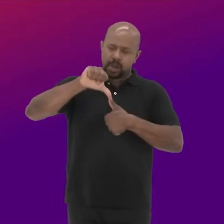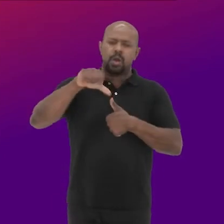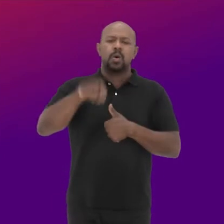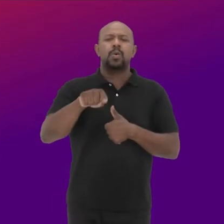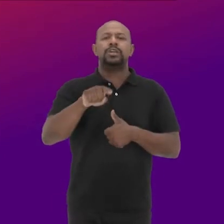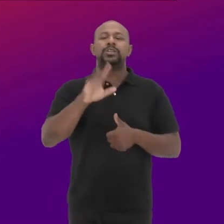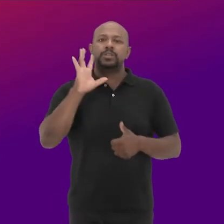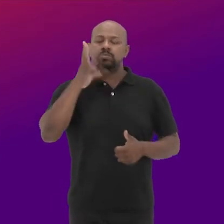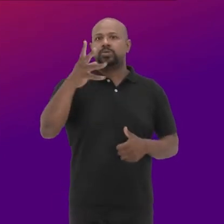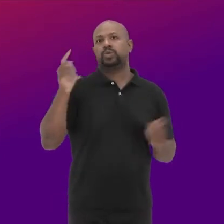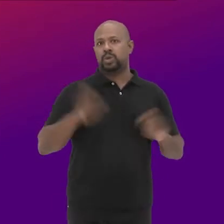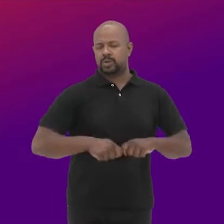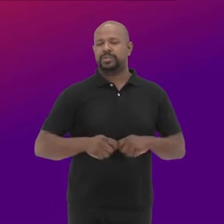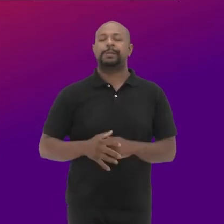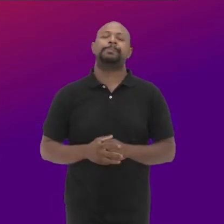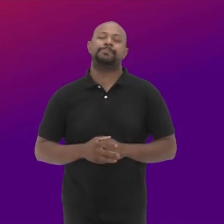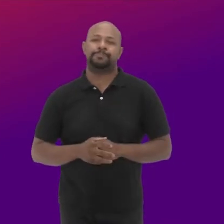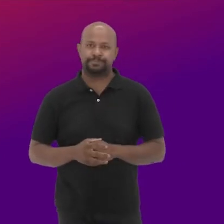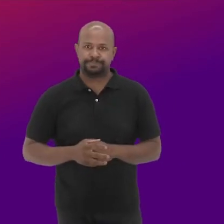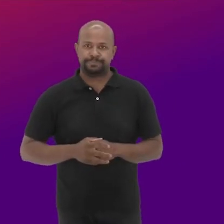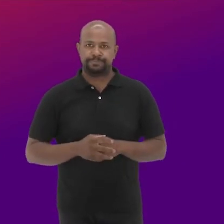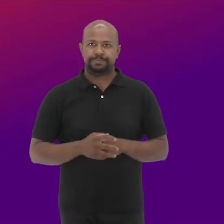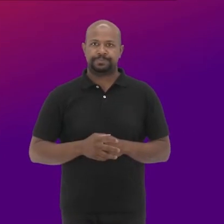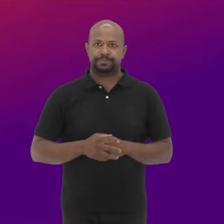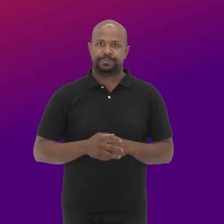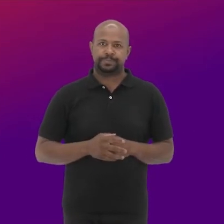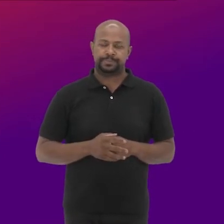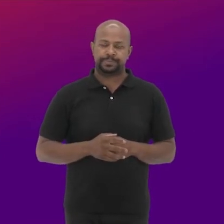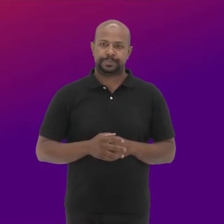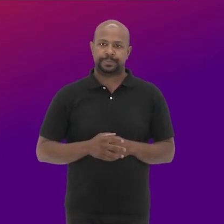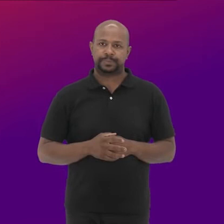com esse tipo de solução.